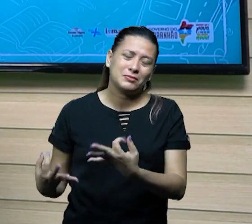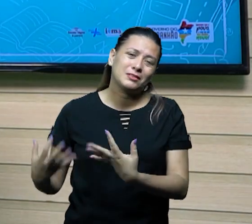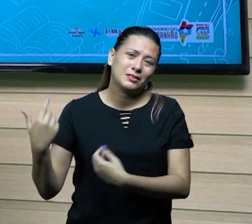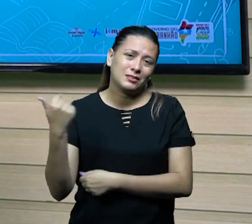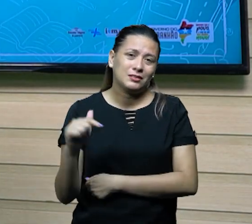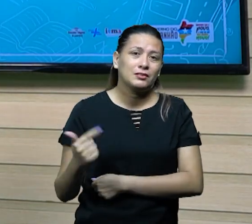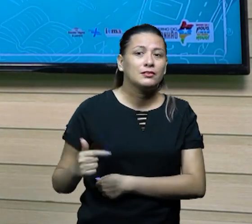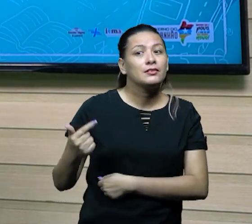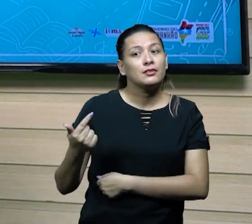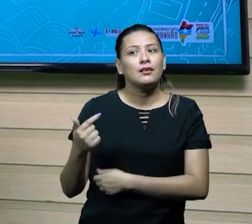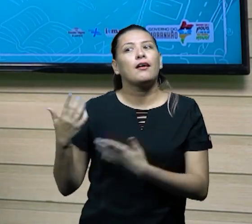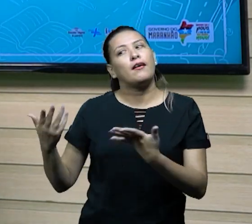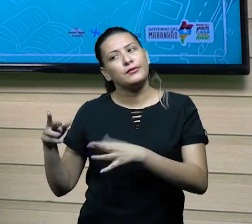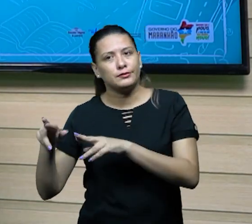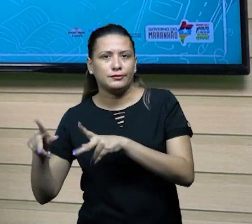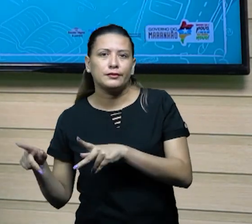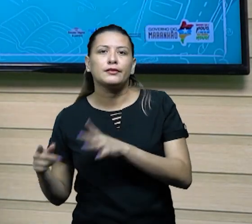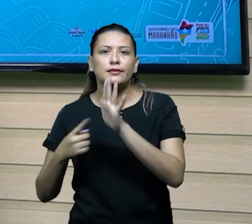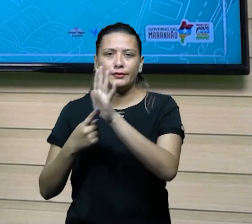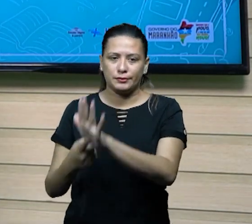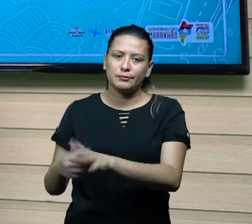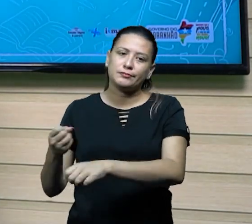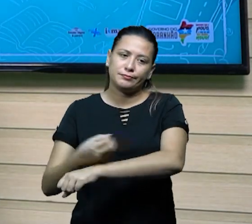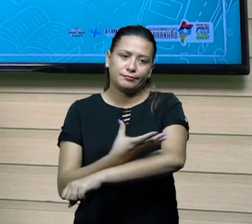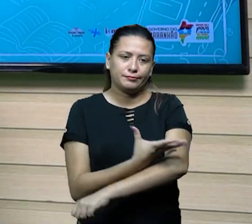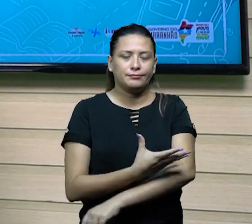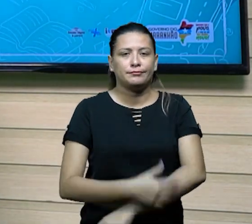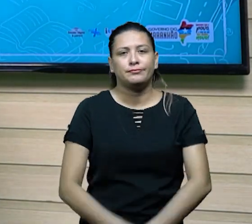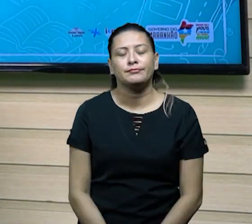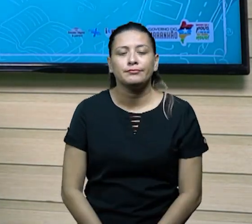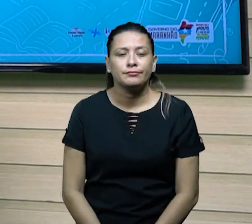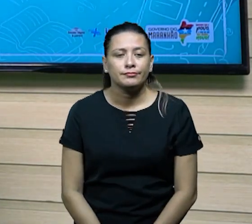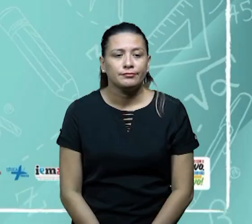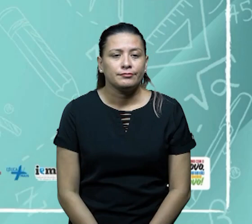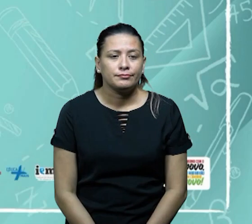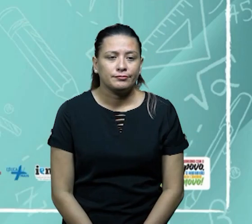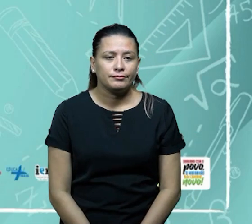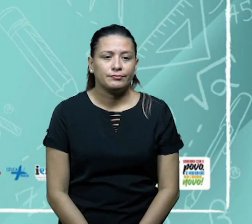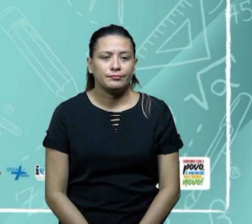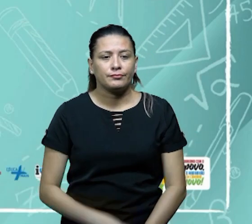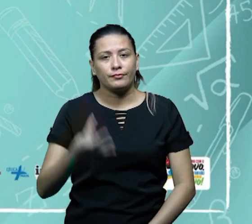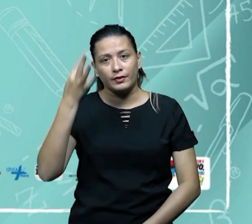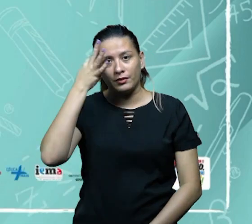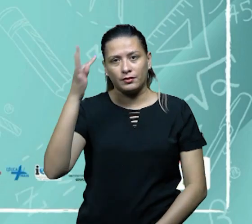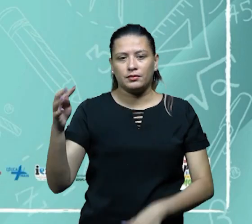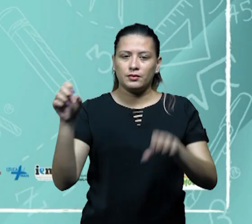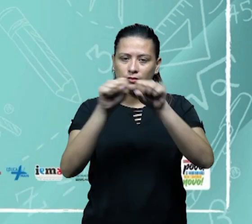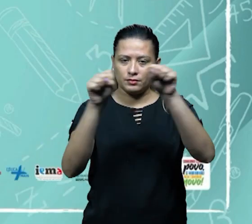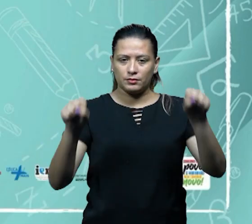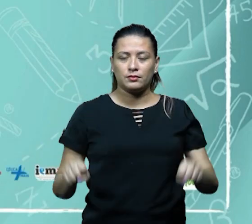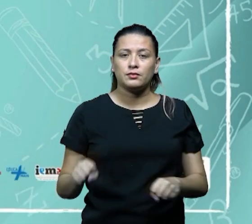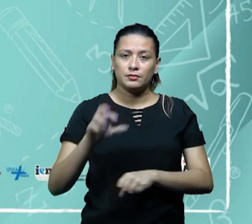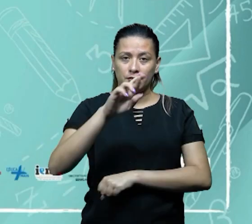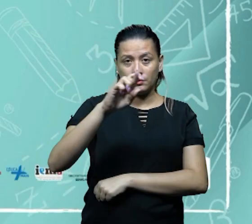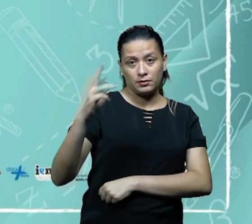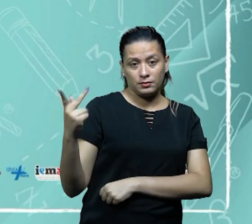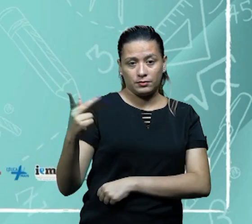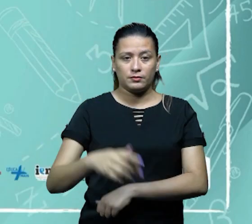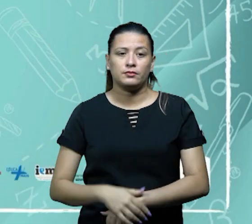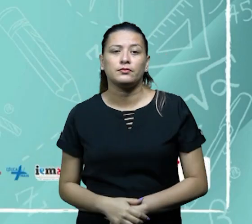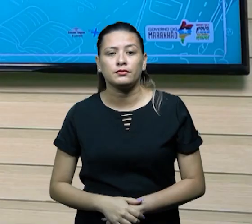para justificar, é diferente. E aí você mostra afeto. Teoria, sistema e o